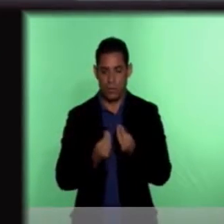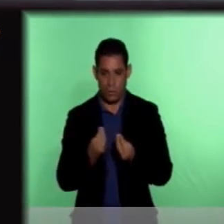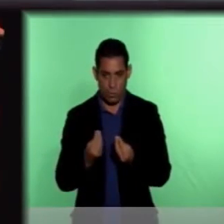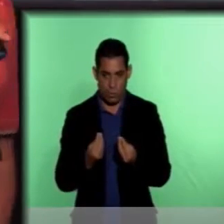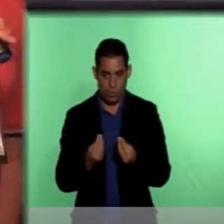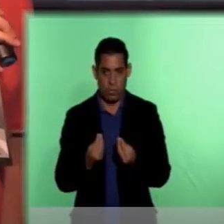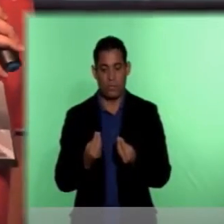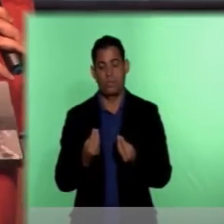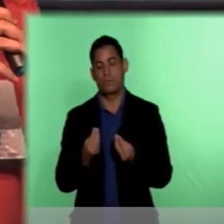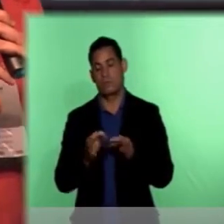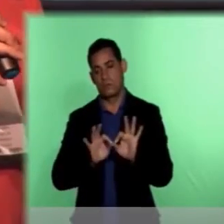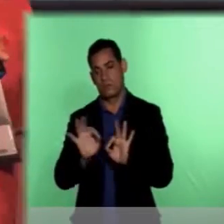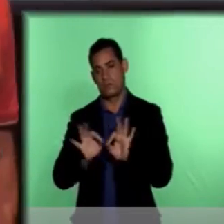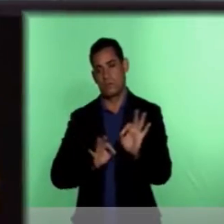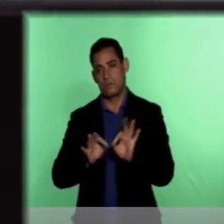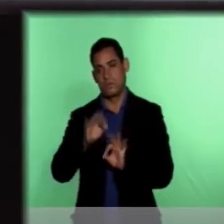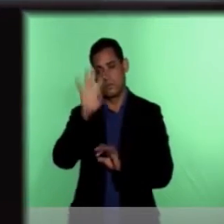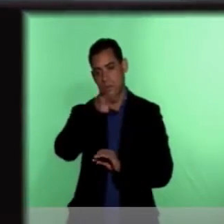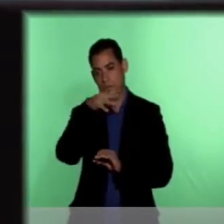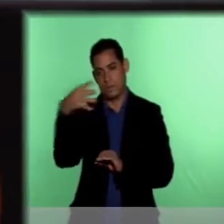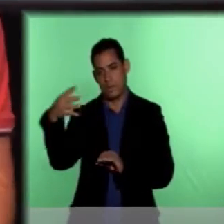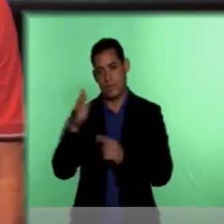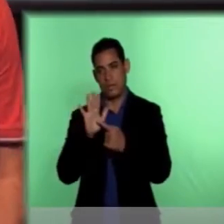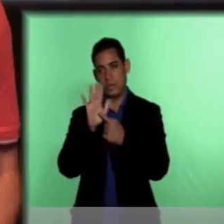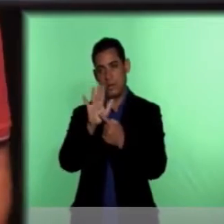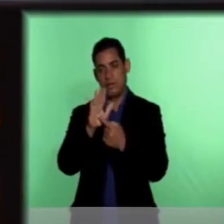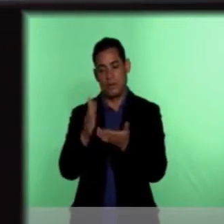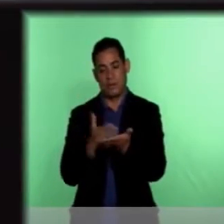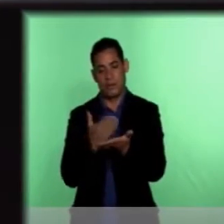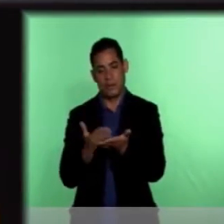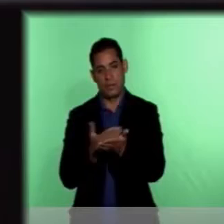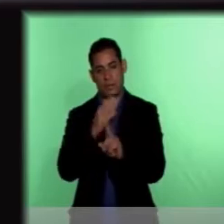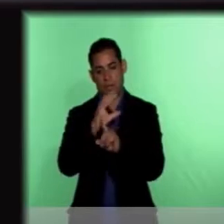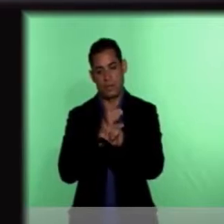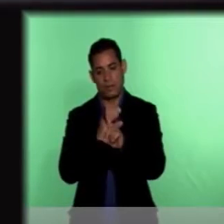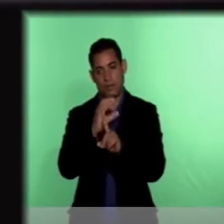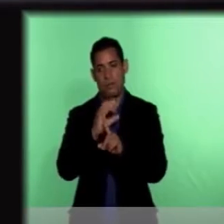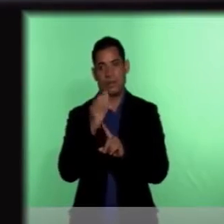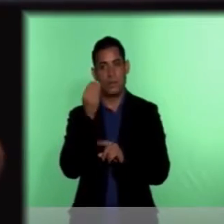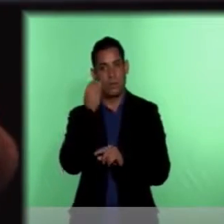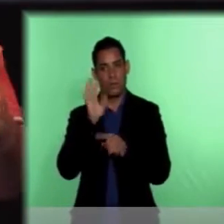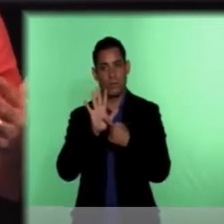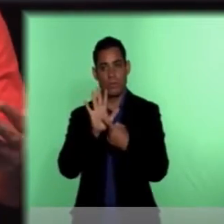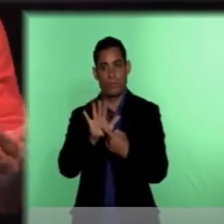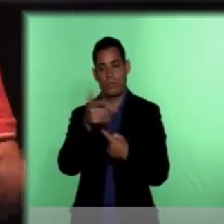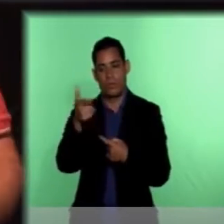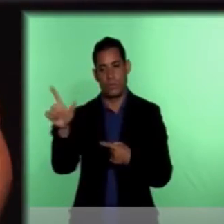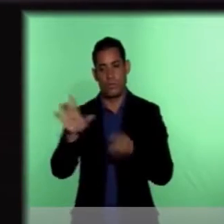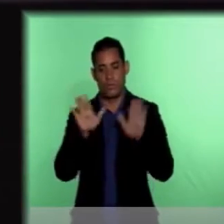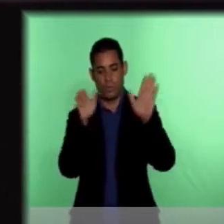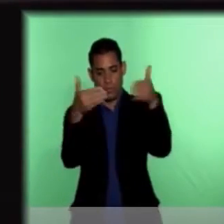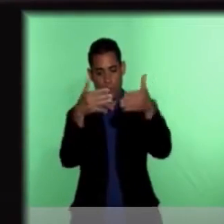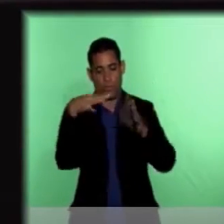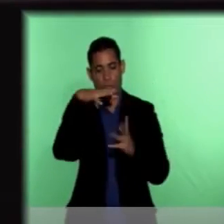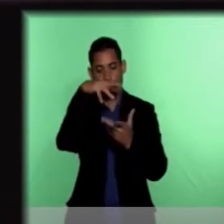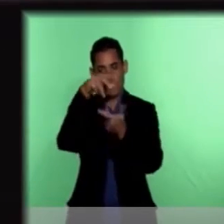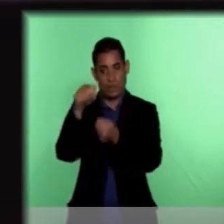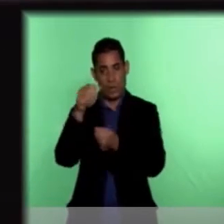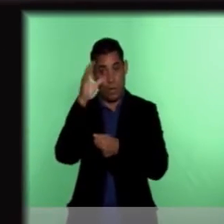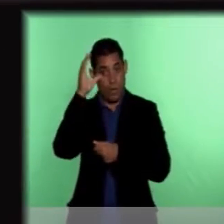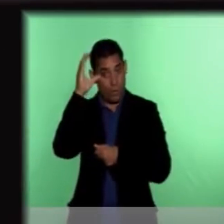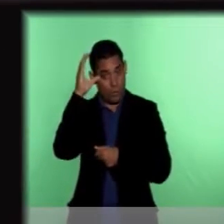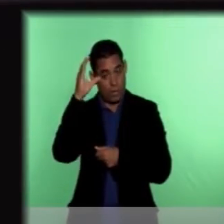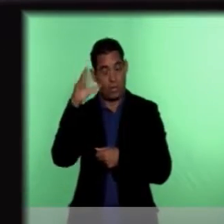nessa timeline aqui que eu trouxe para vocês, nesse calendário dos próximos eventos. Então, o Fórum Mundial de Educação na Coreia aconteceu